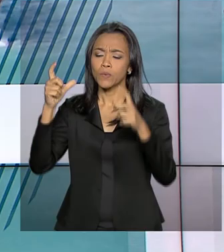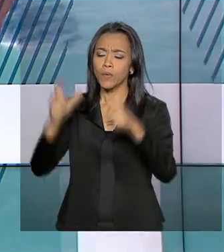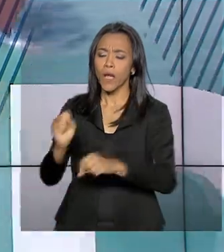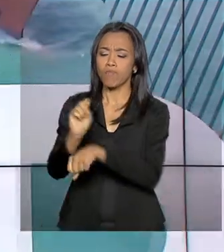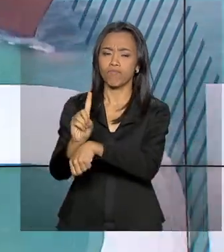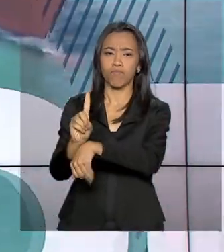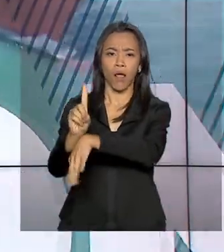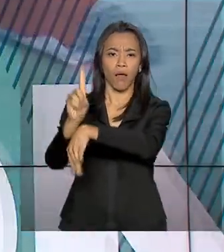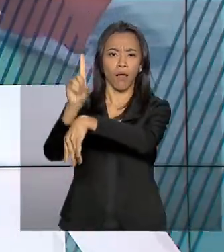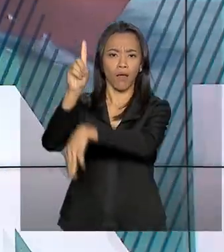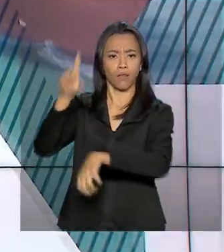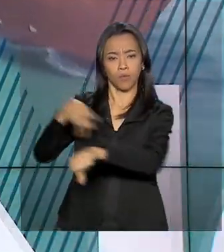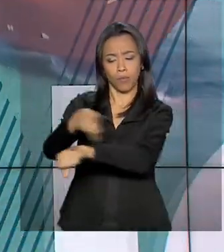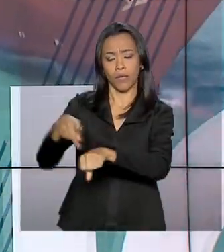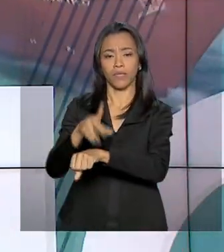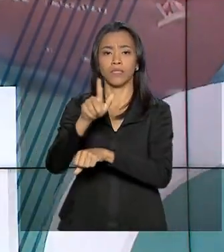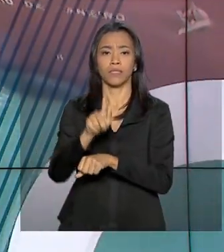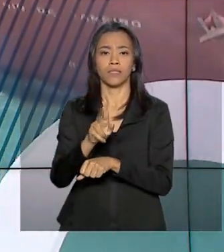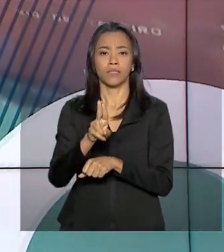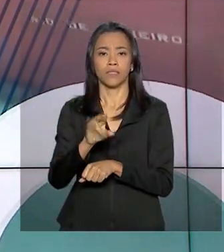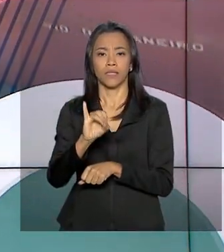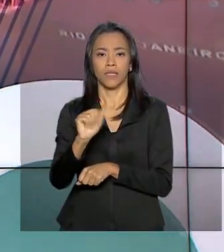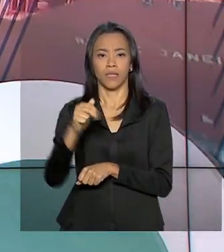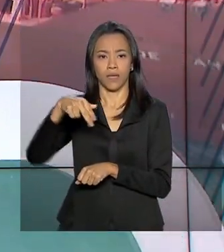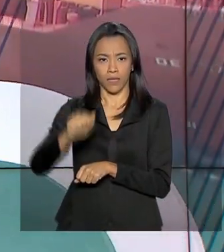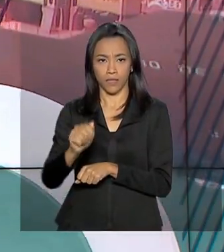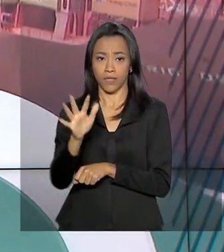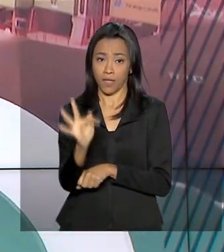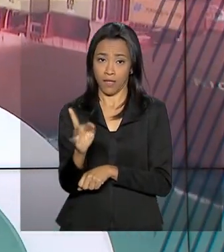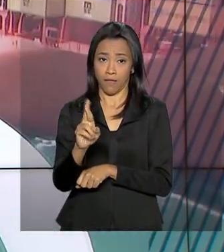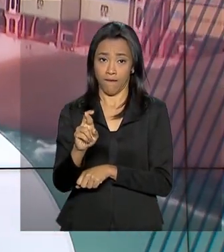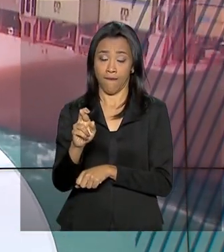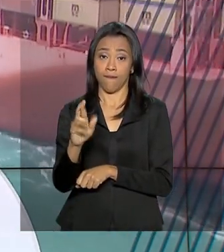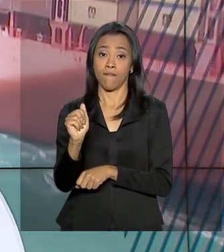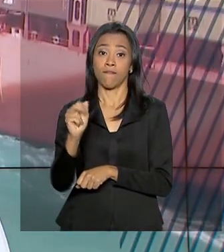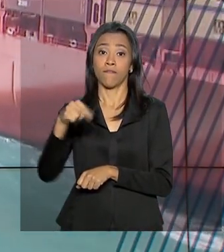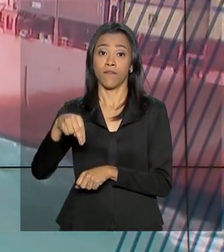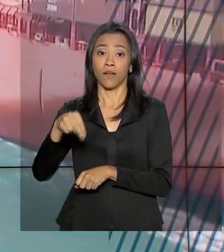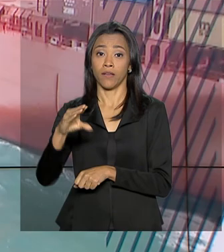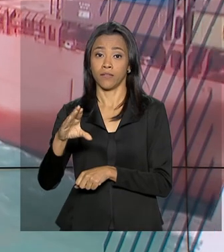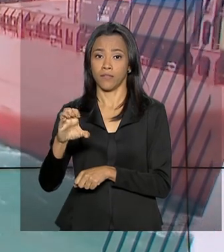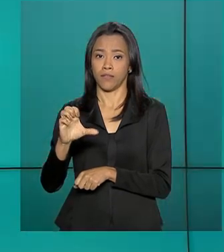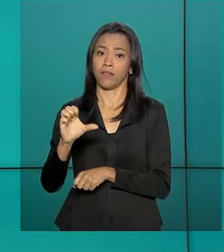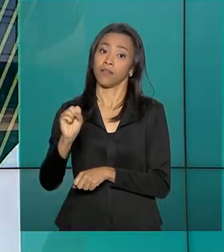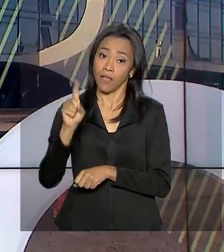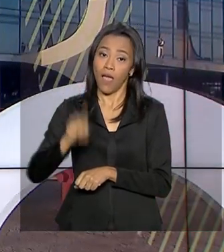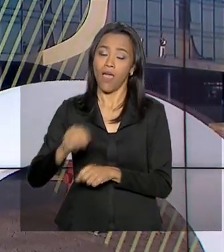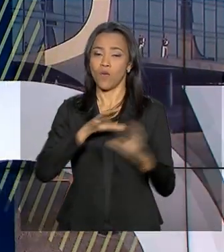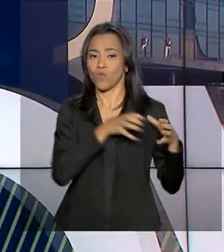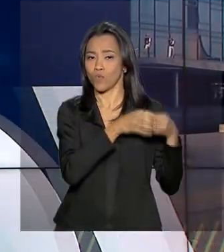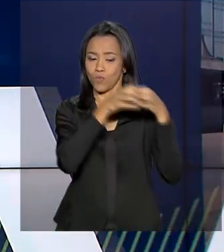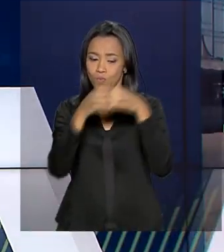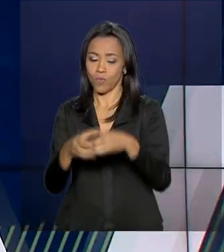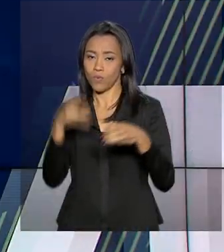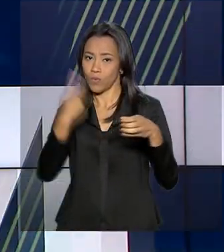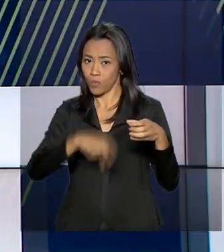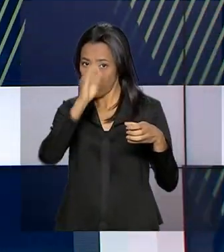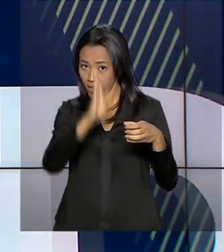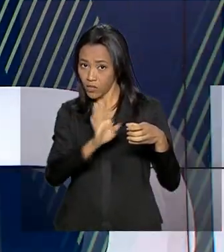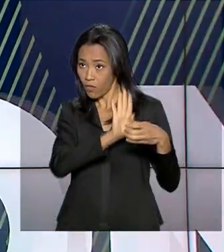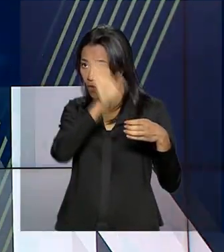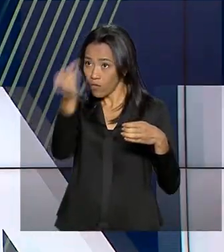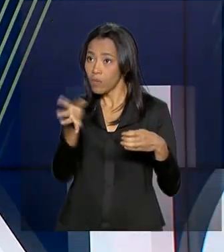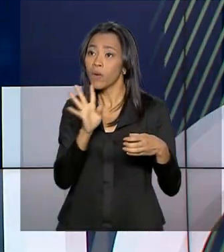E quem sabe, implementar aqui no Brasil. Esse foi o objetivo da visita da Comitiva Brasileira ao país vizinho. Lá, o governo